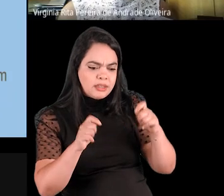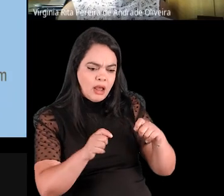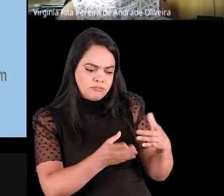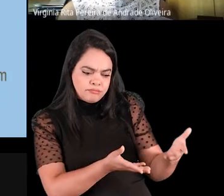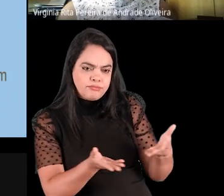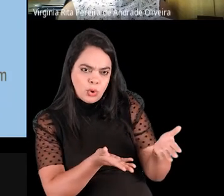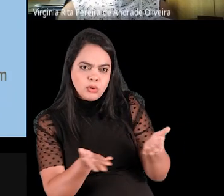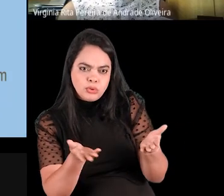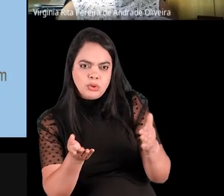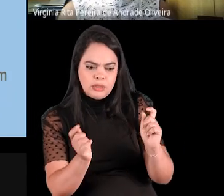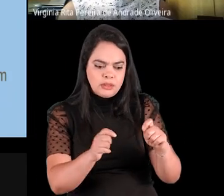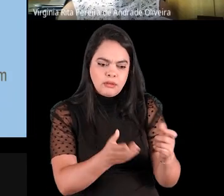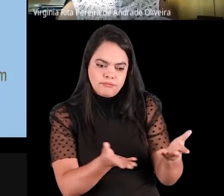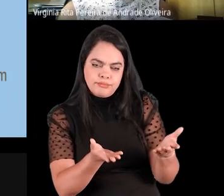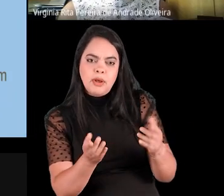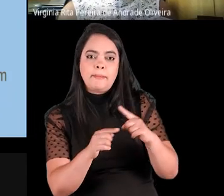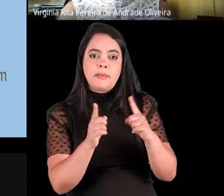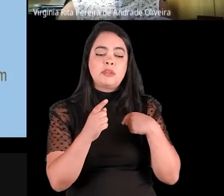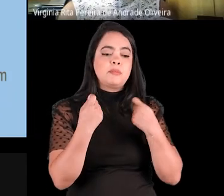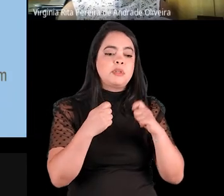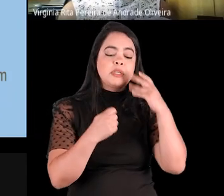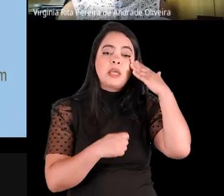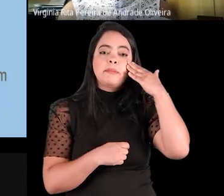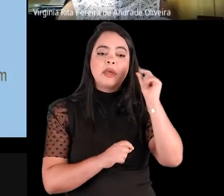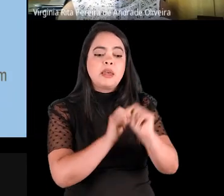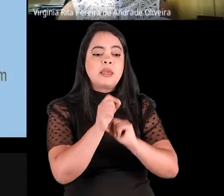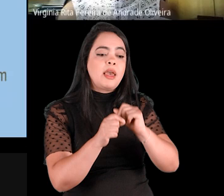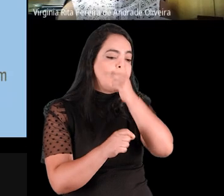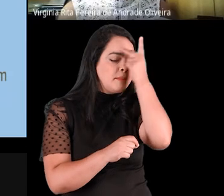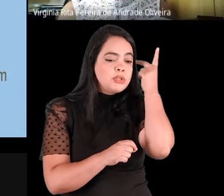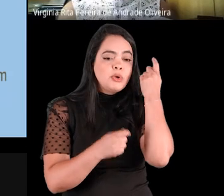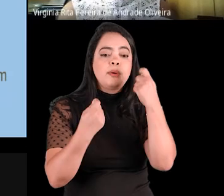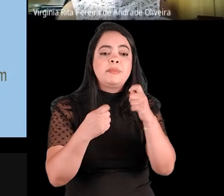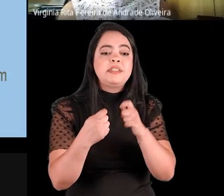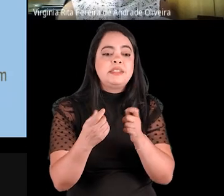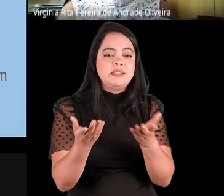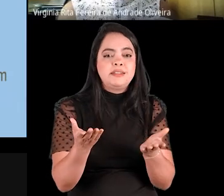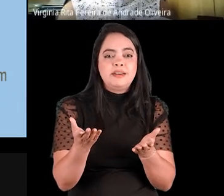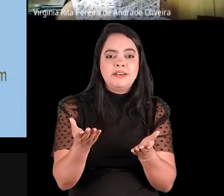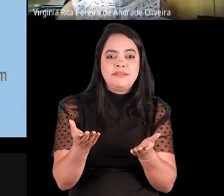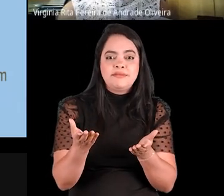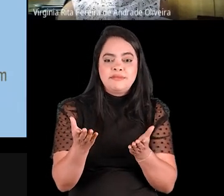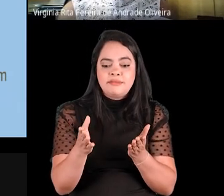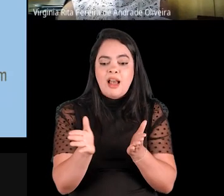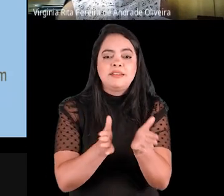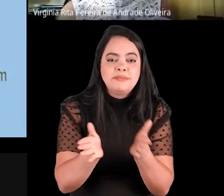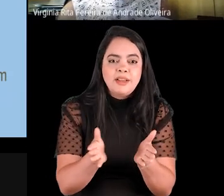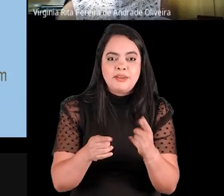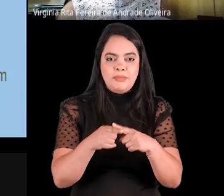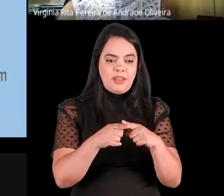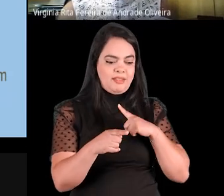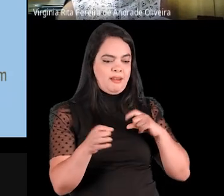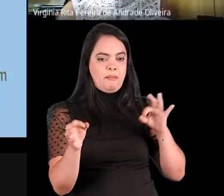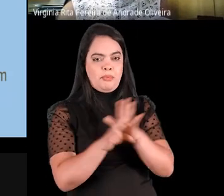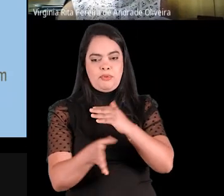que por trás eu preciso entender quem é essa pessoa que está acessando. Porque está ali, o código de barras está